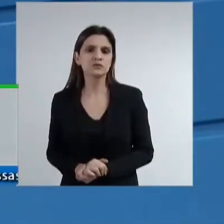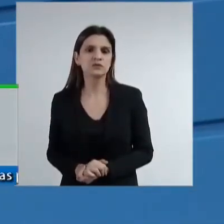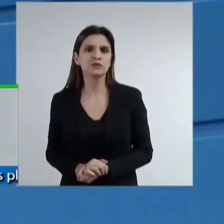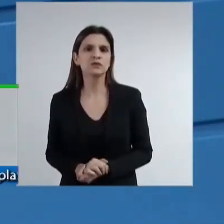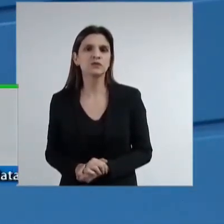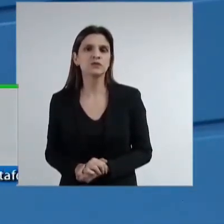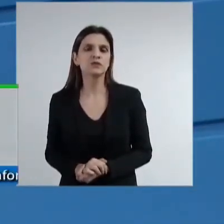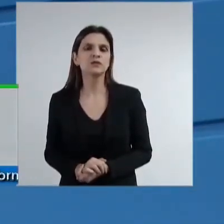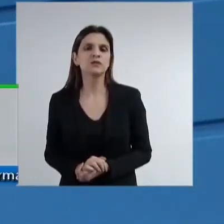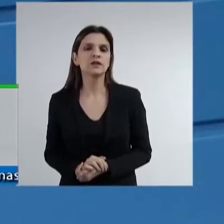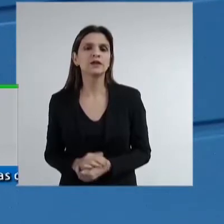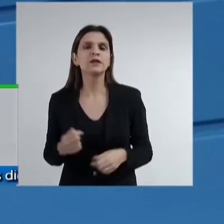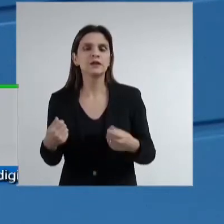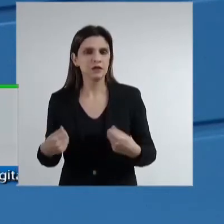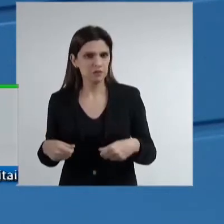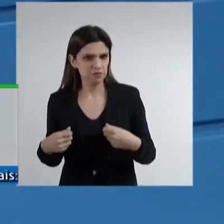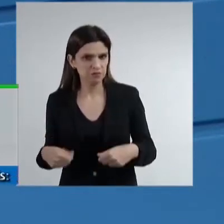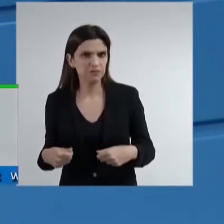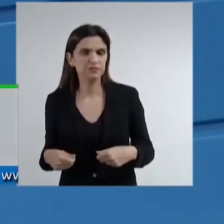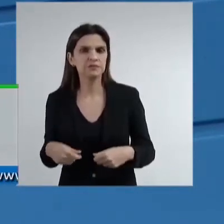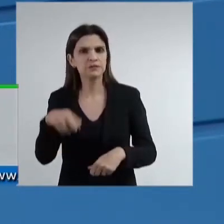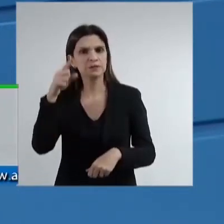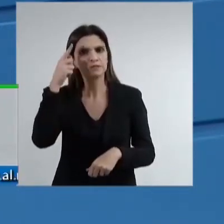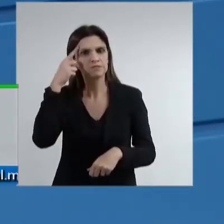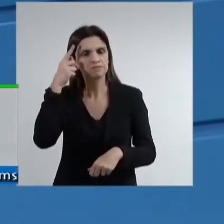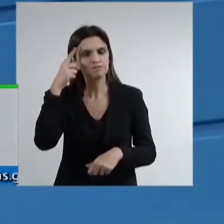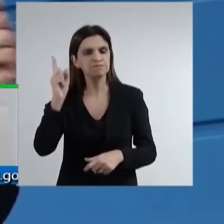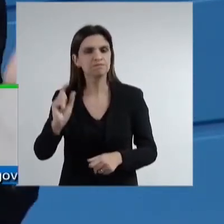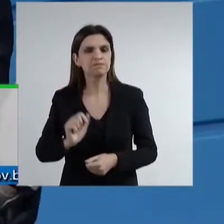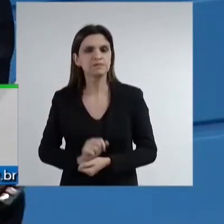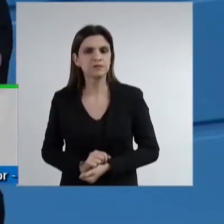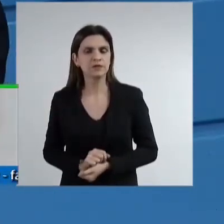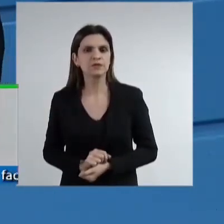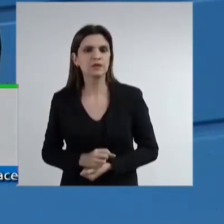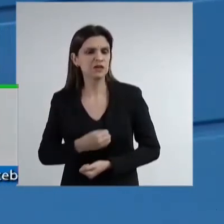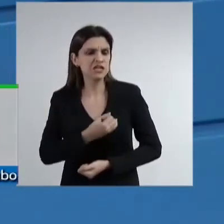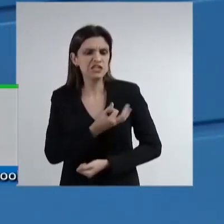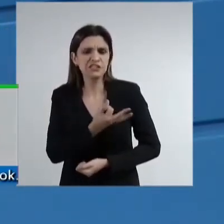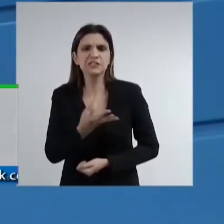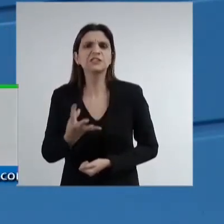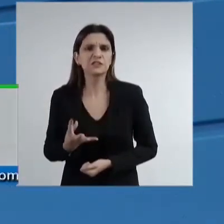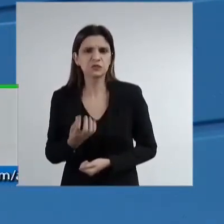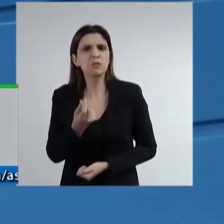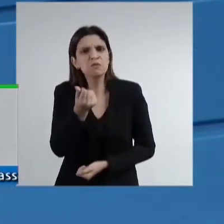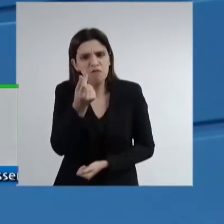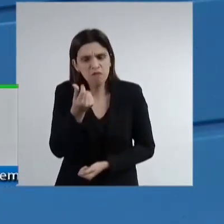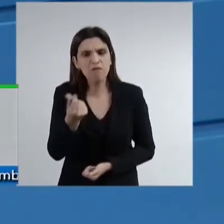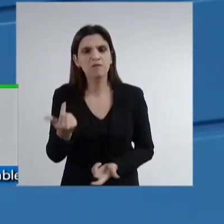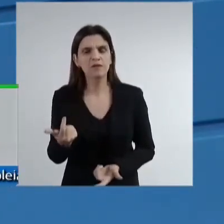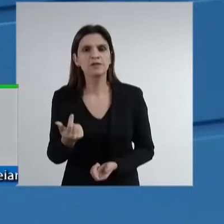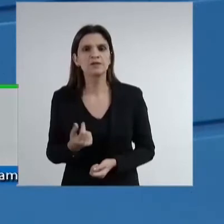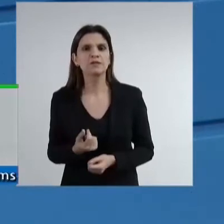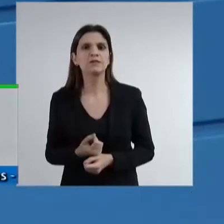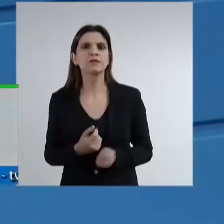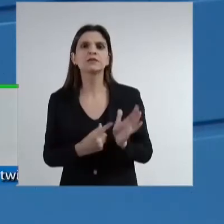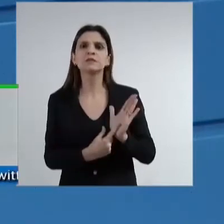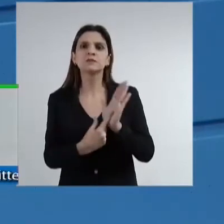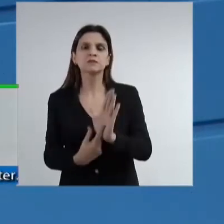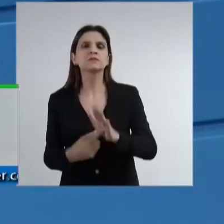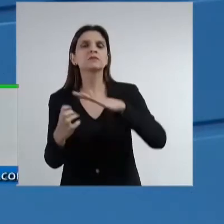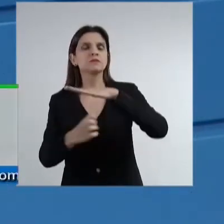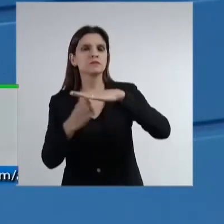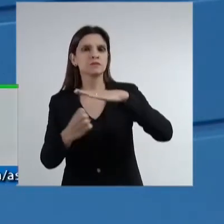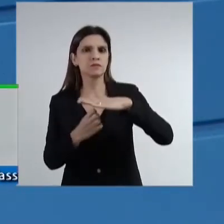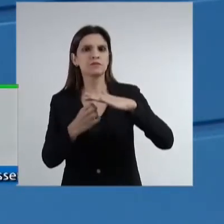que debruçar sobre os números apresentados pela Energisa e